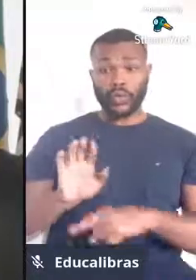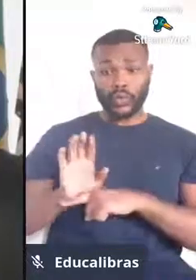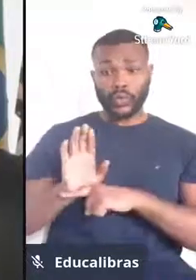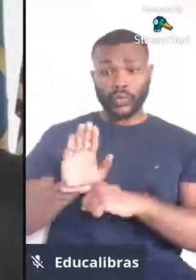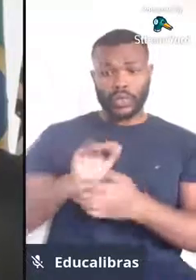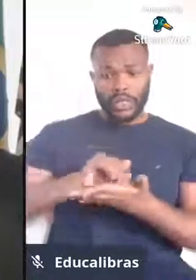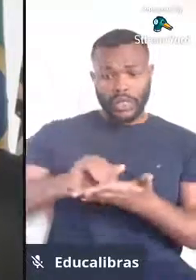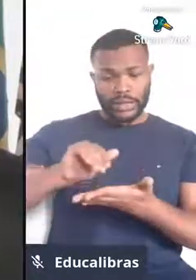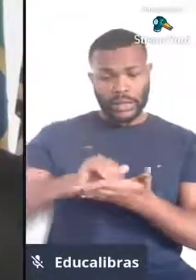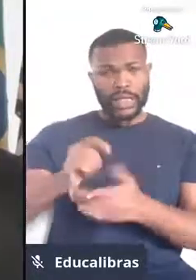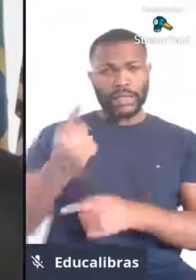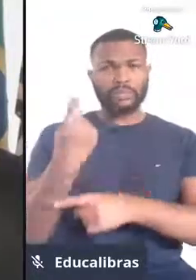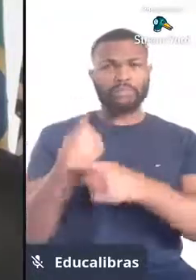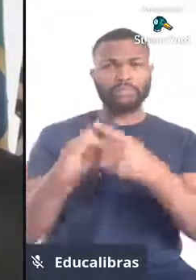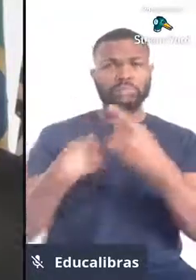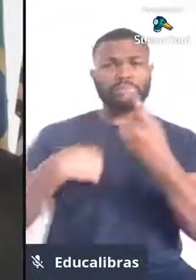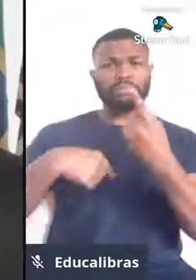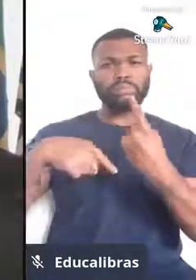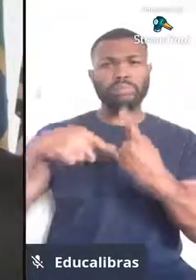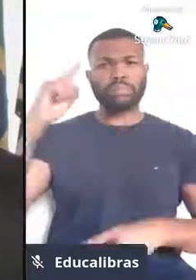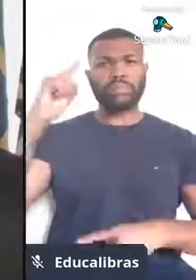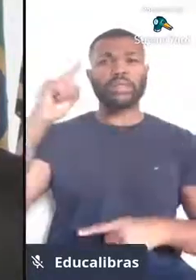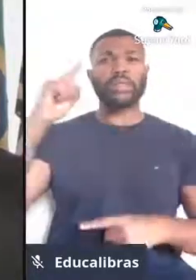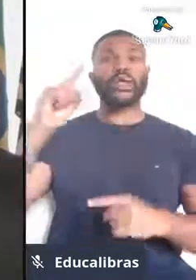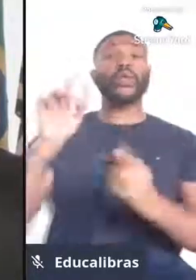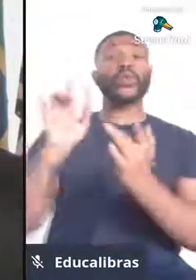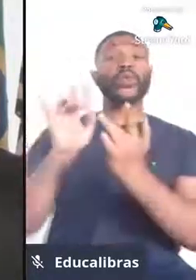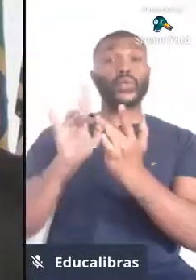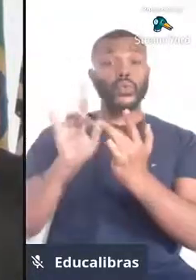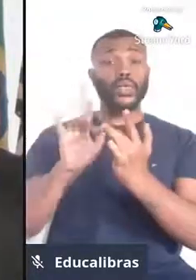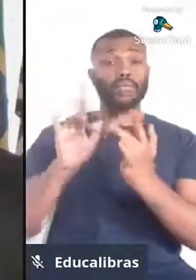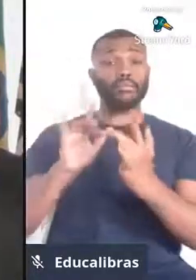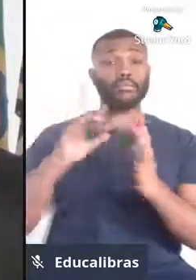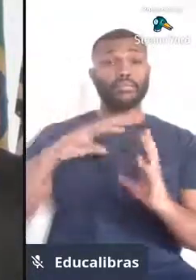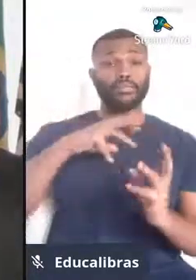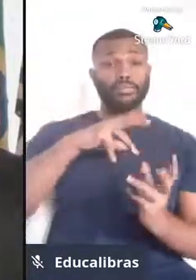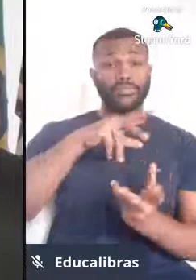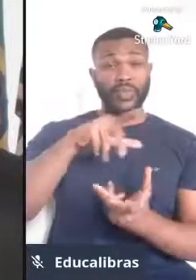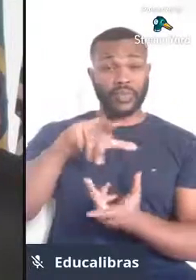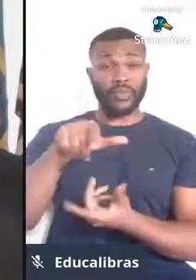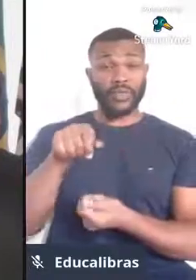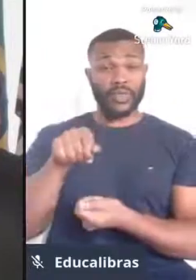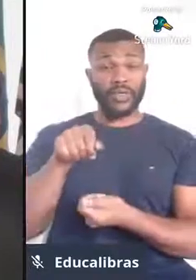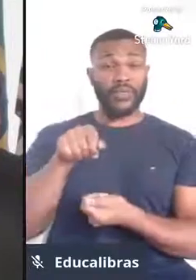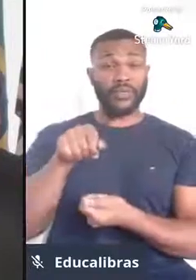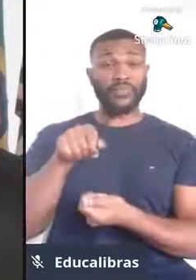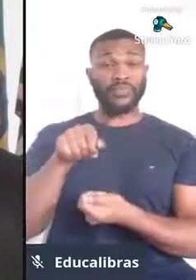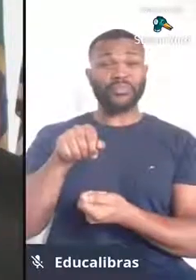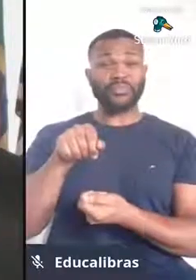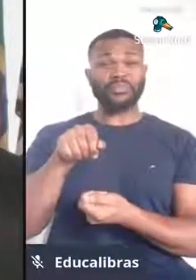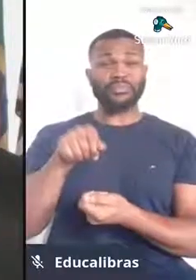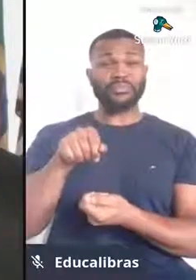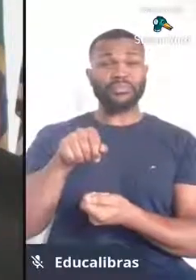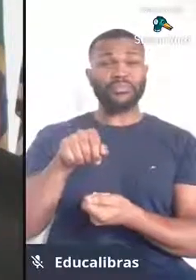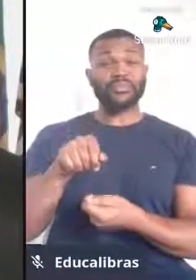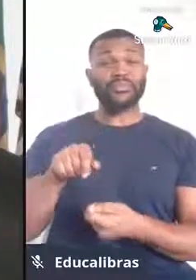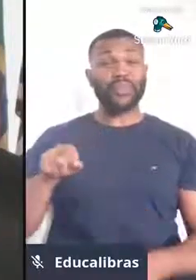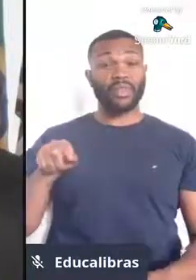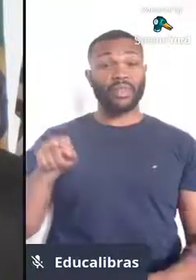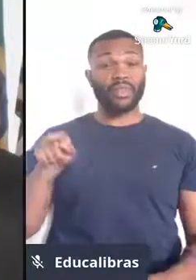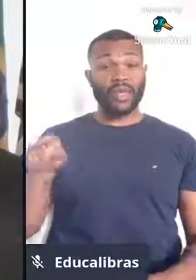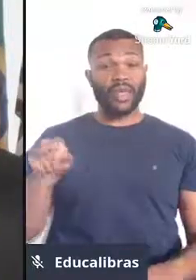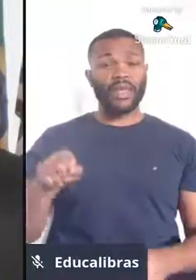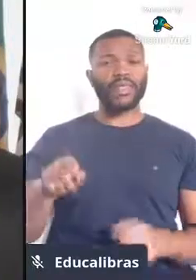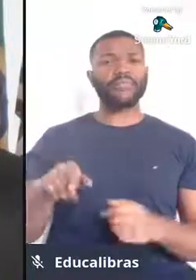Relações Internacionais, ou seja, deu um outro encaminhamento